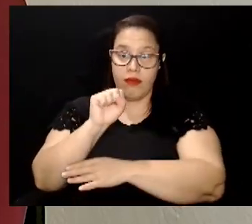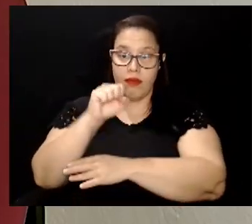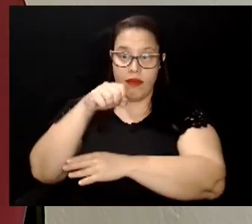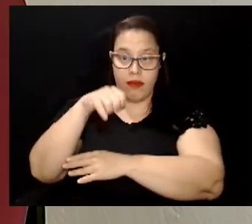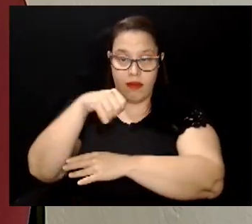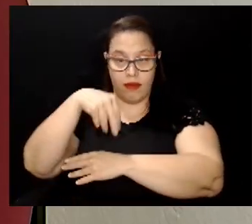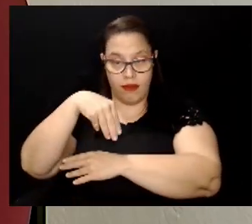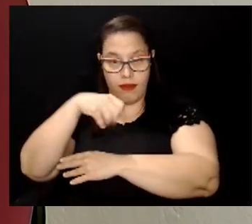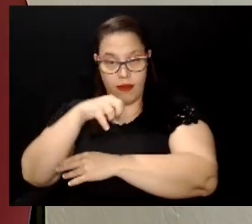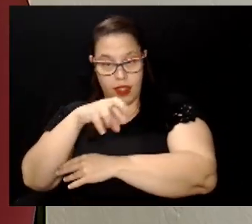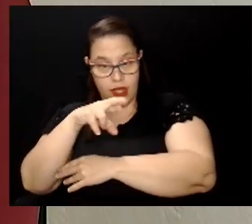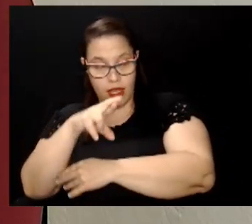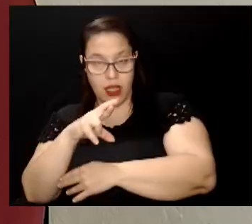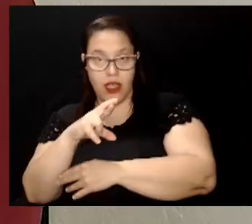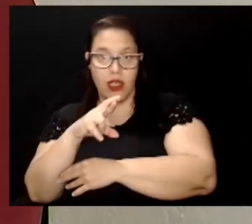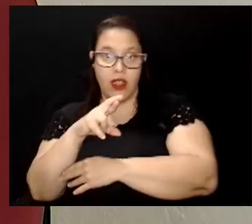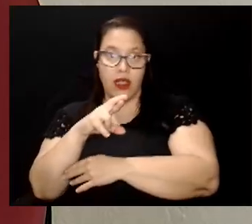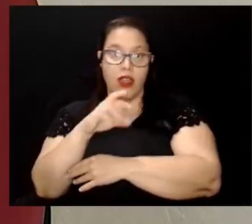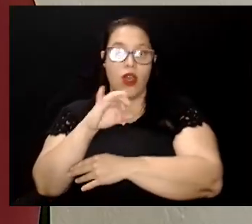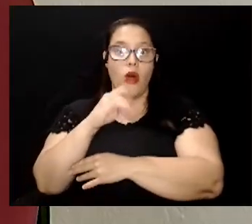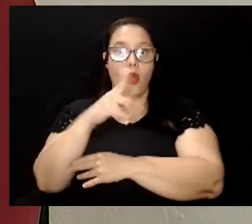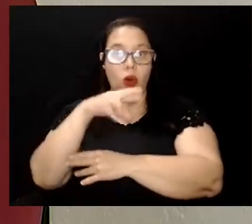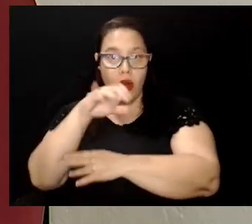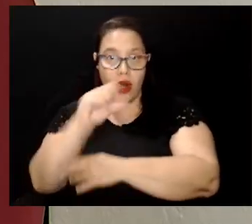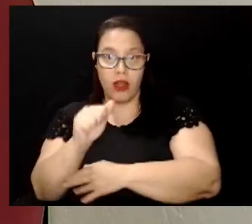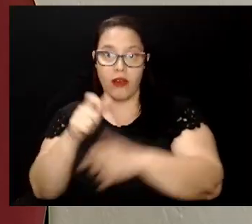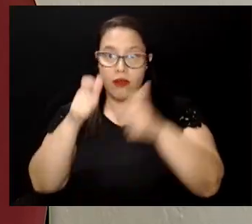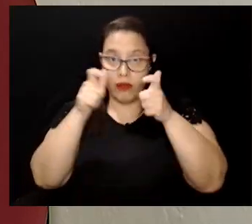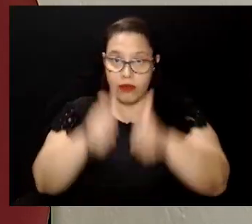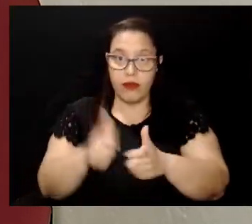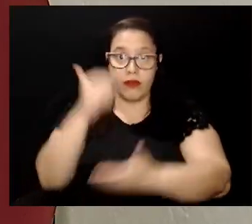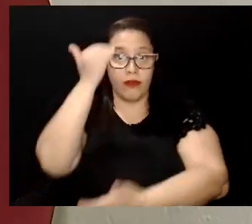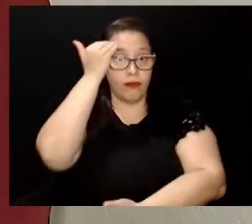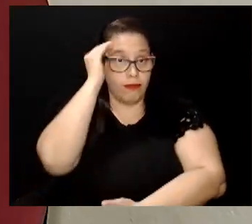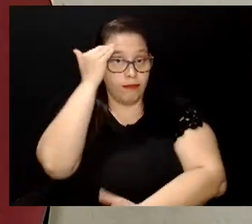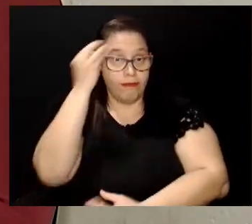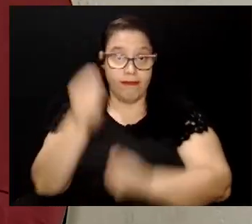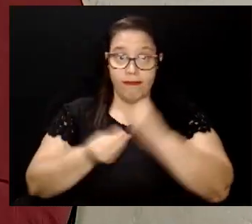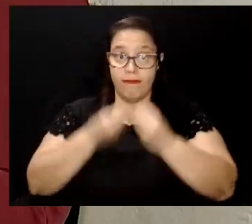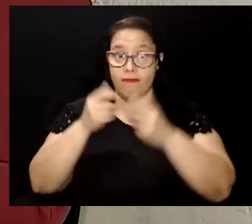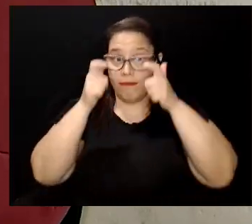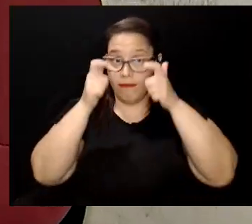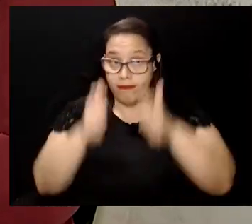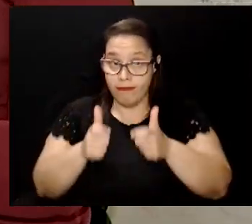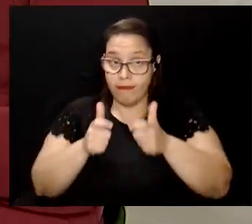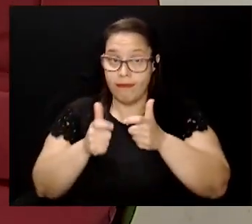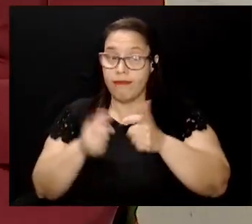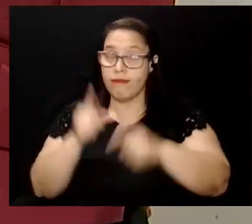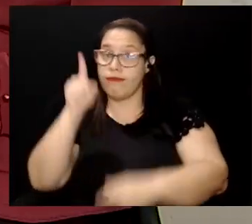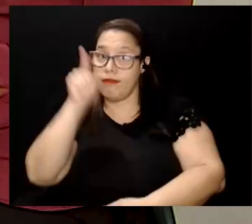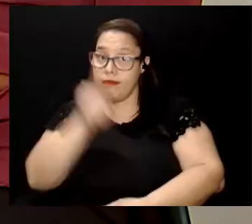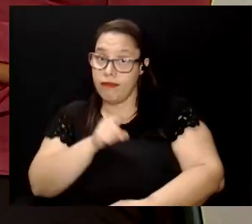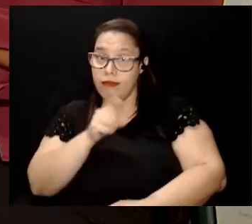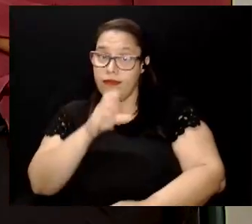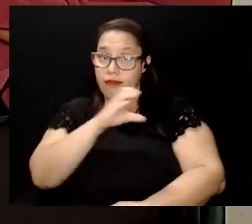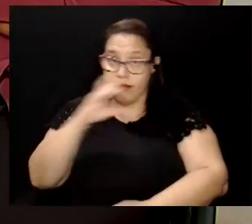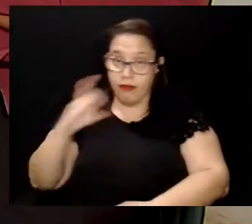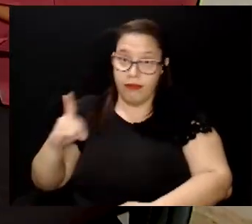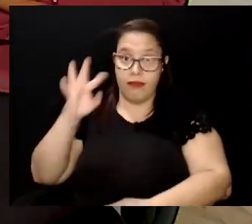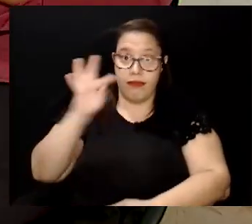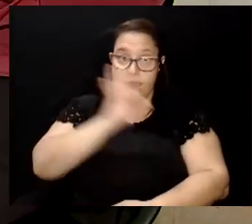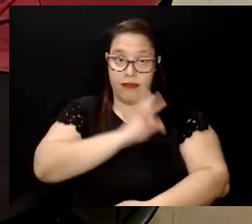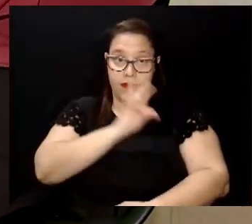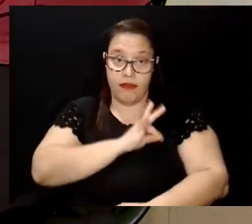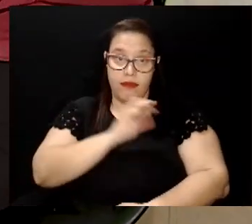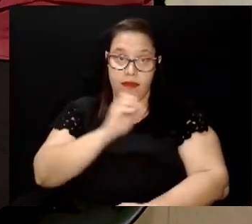Olímpia. Vamos entender como esse espaço funciona com a coordenadora técnica Andréa Tibes, ela que está ao